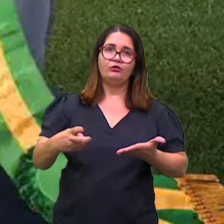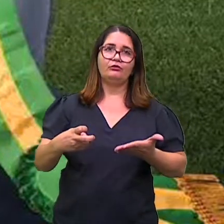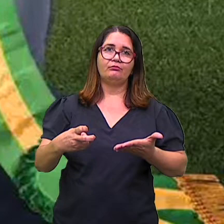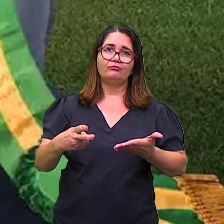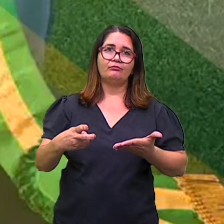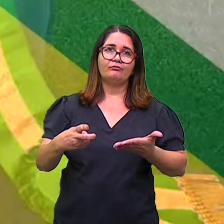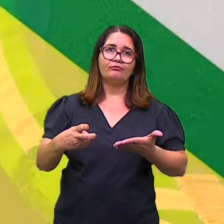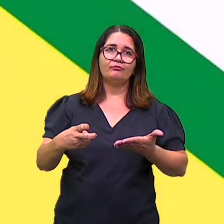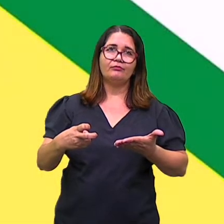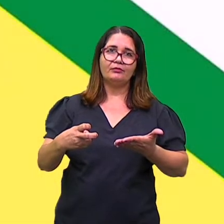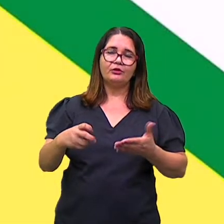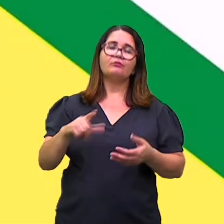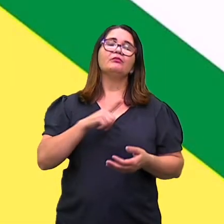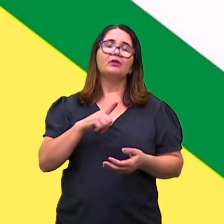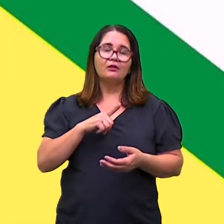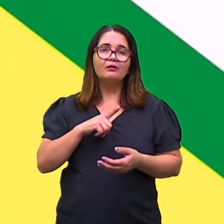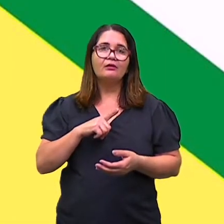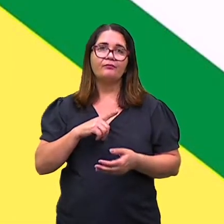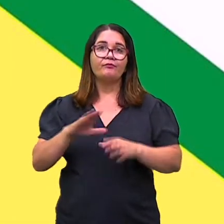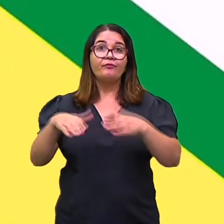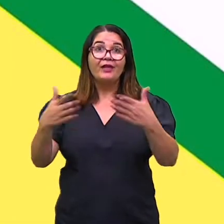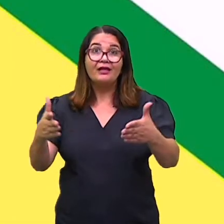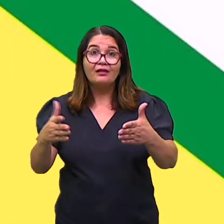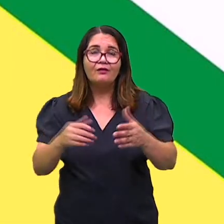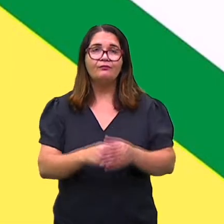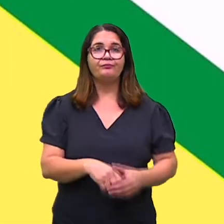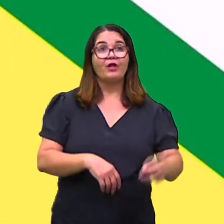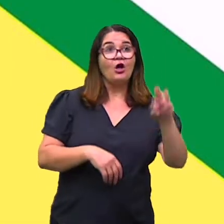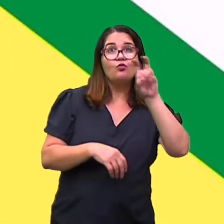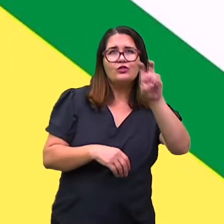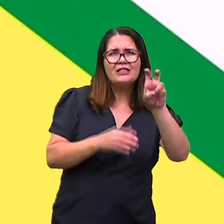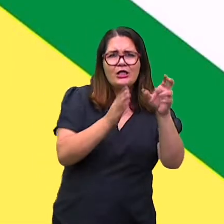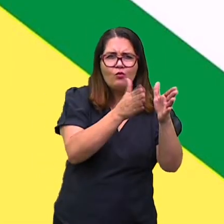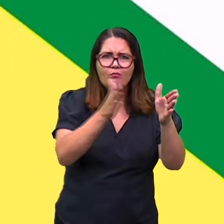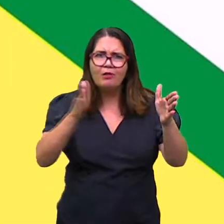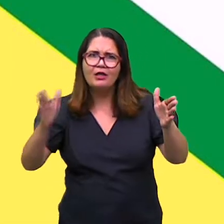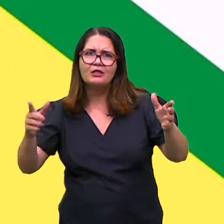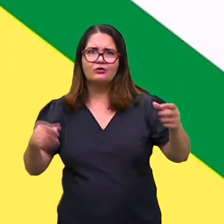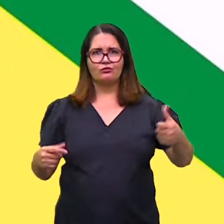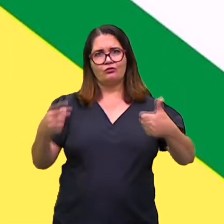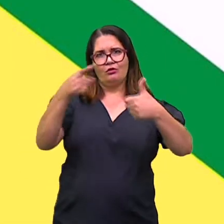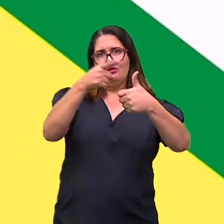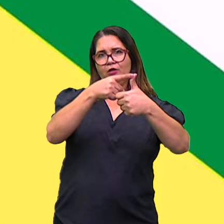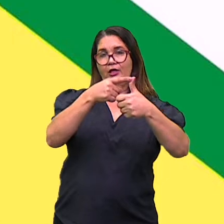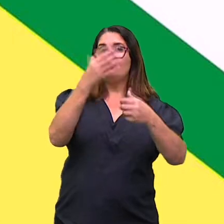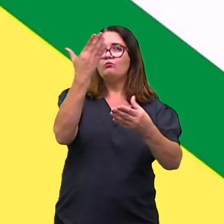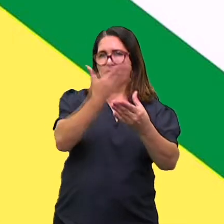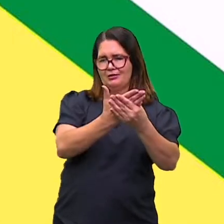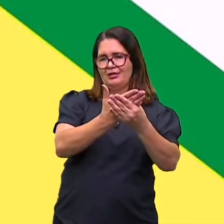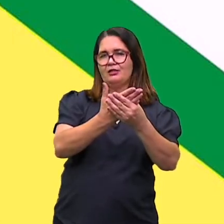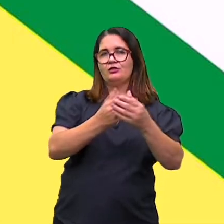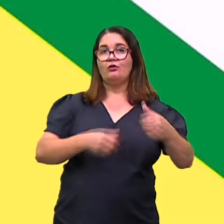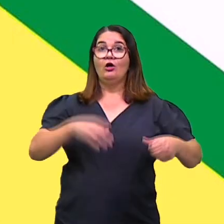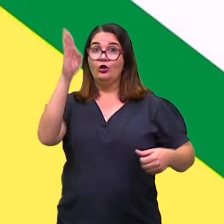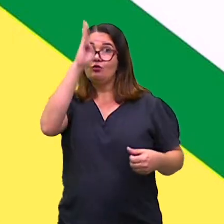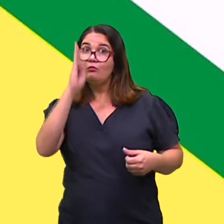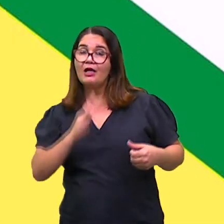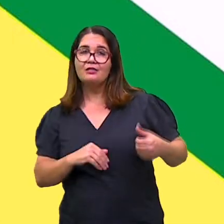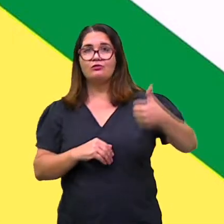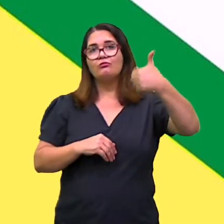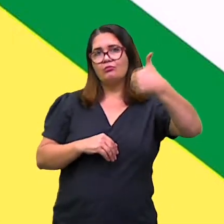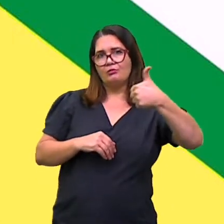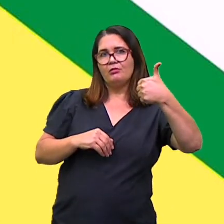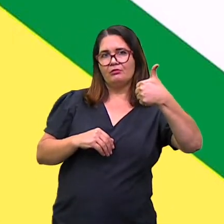Os 5 passos do processo de impeachment no Brasil são: o primeiro vai ser julgado